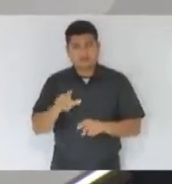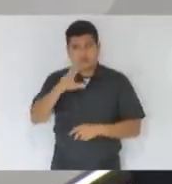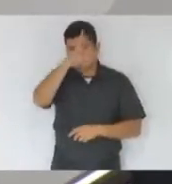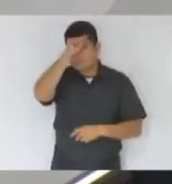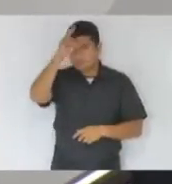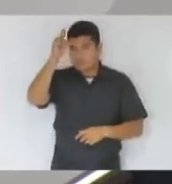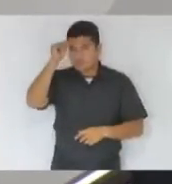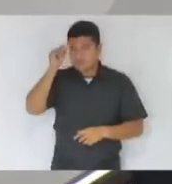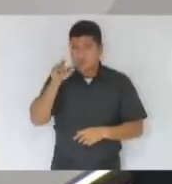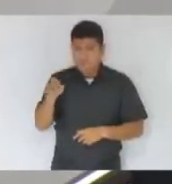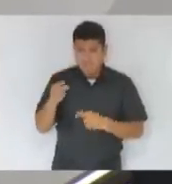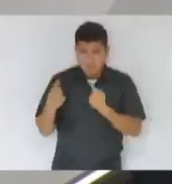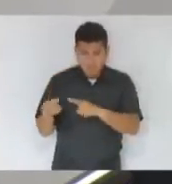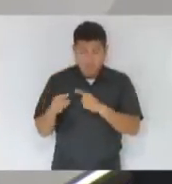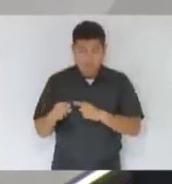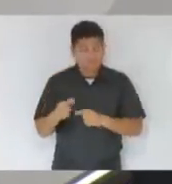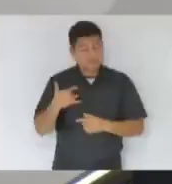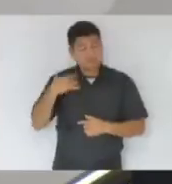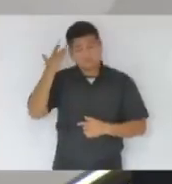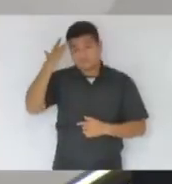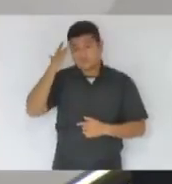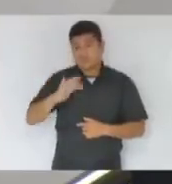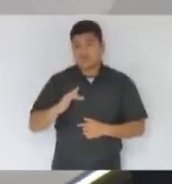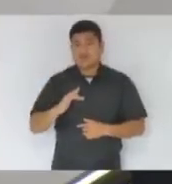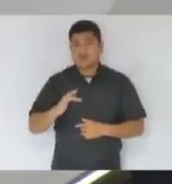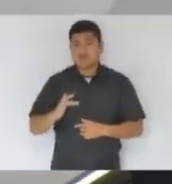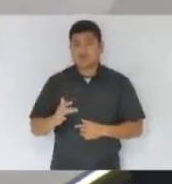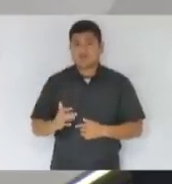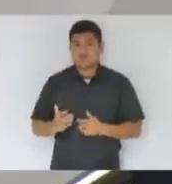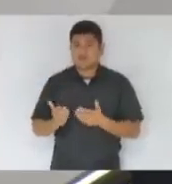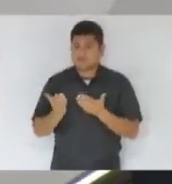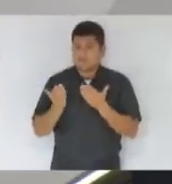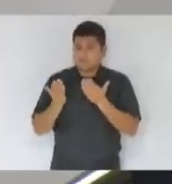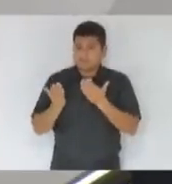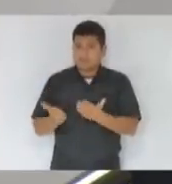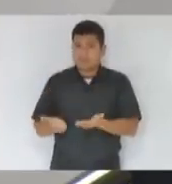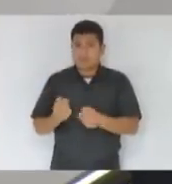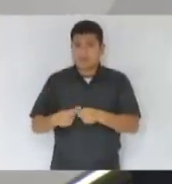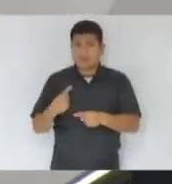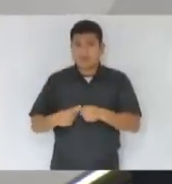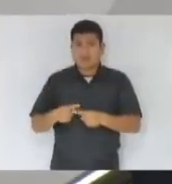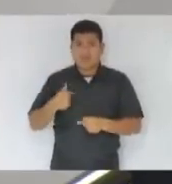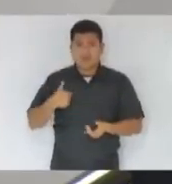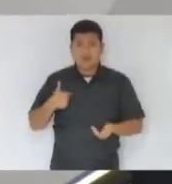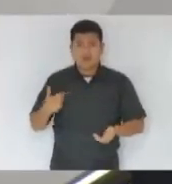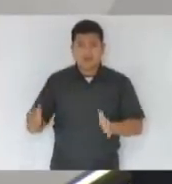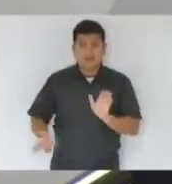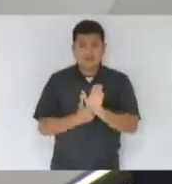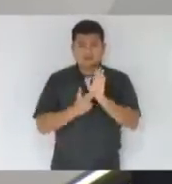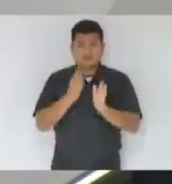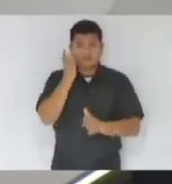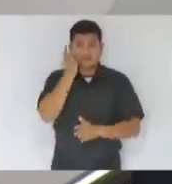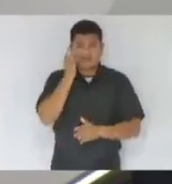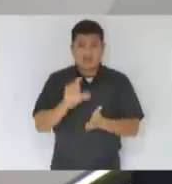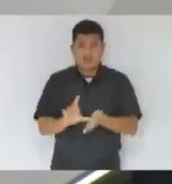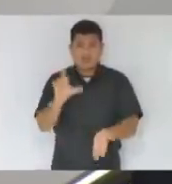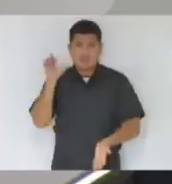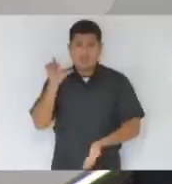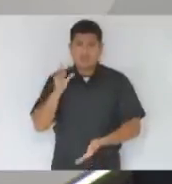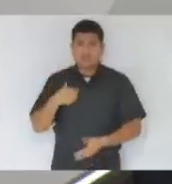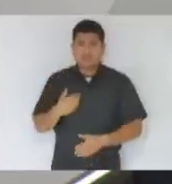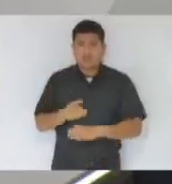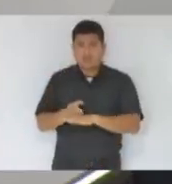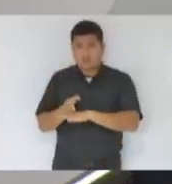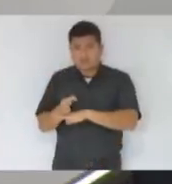dizer. Aí eu não posso responder. Porque eu estou deputada nesse momento, antes de vir a deputada, oficiei